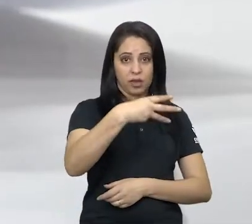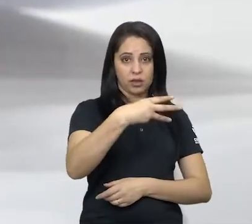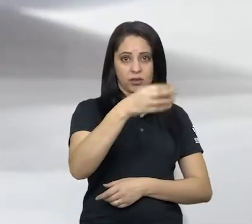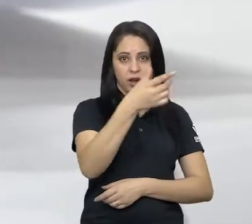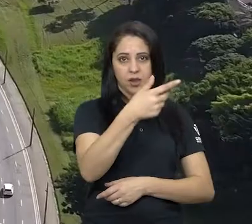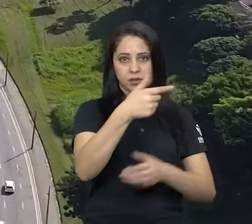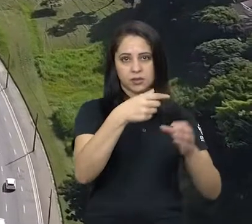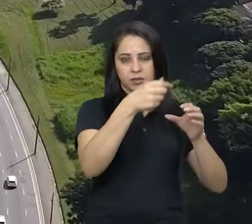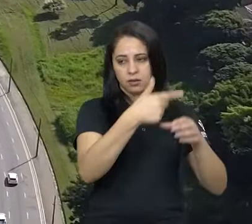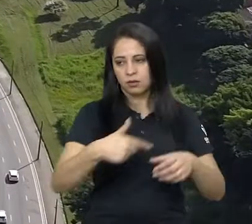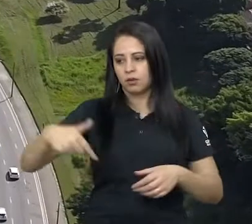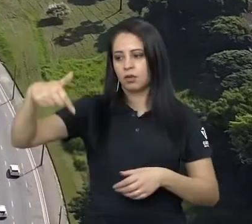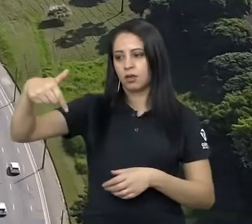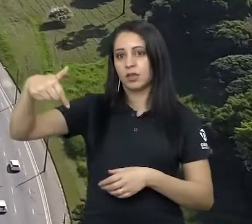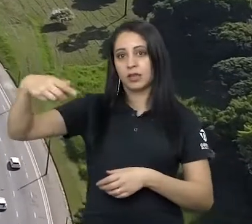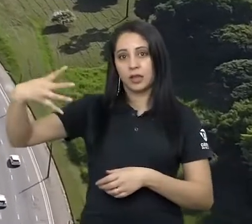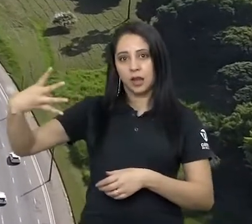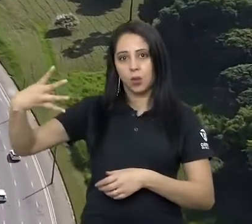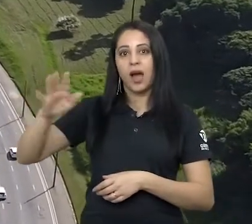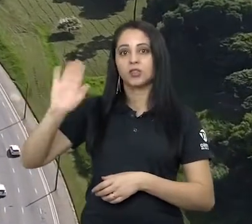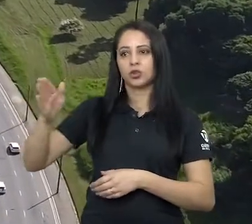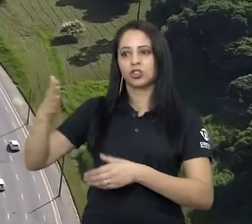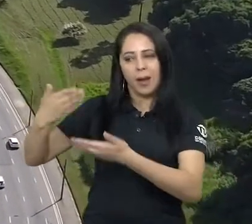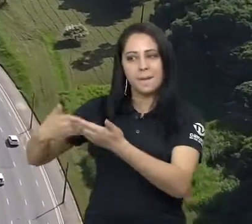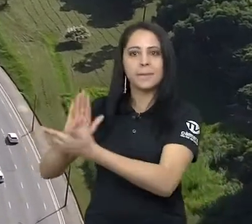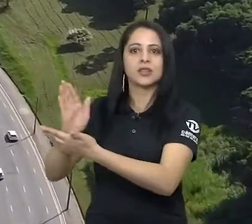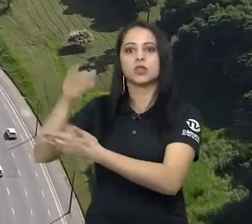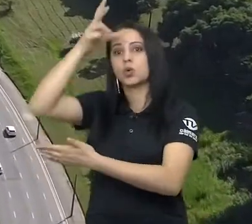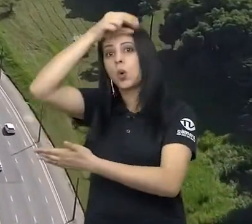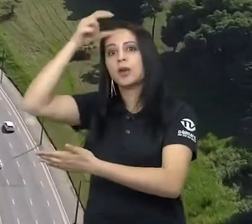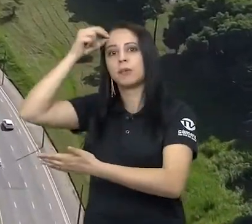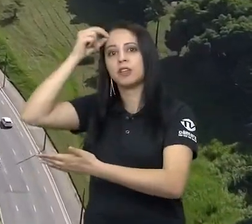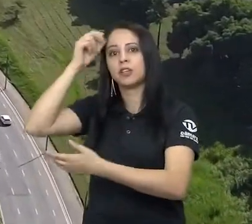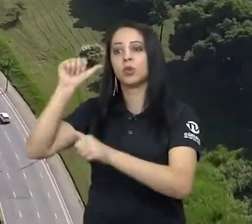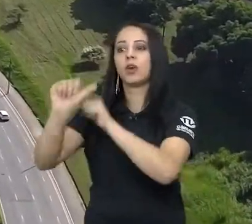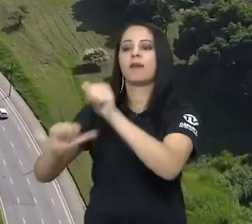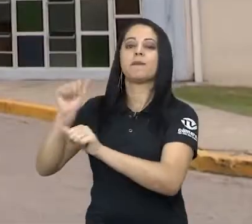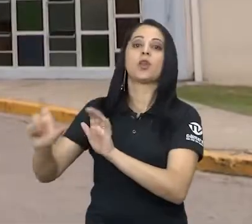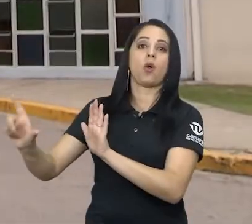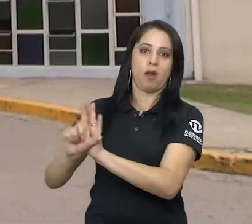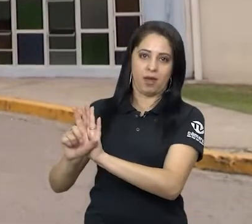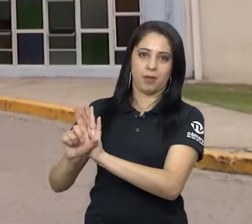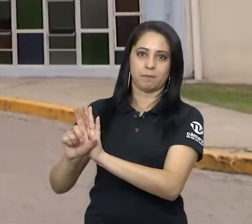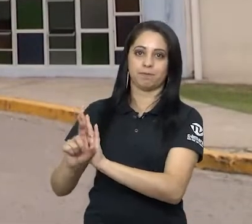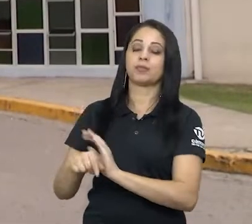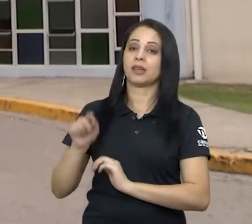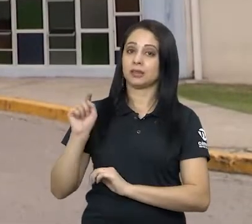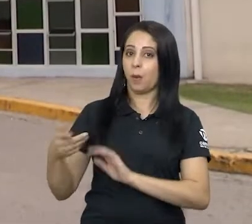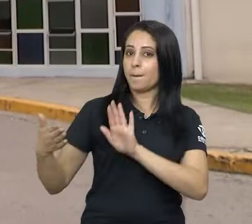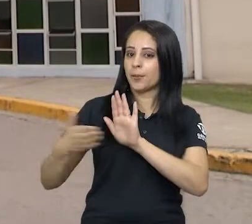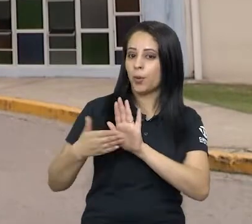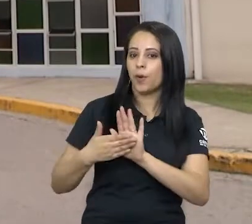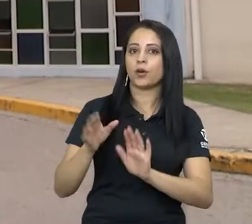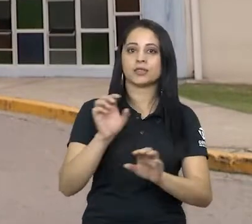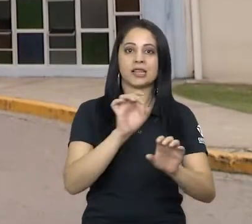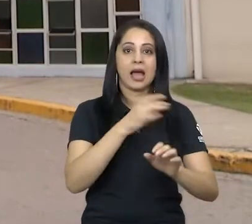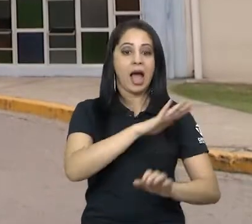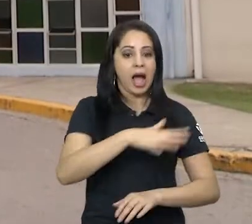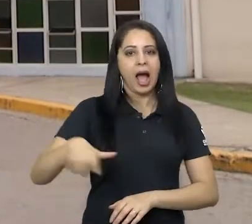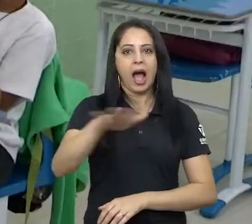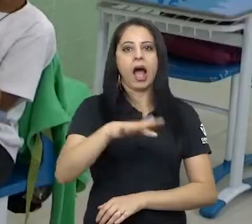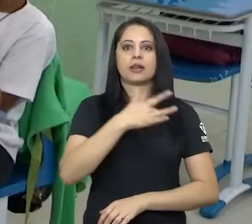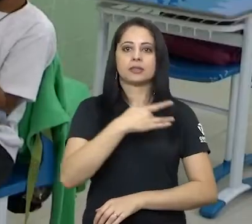74 já foram sancionados pela Prefeitura e se tornaram leis para a cidade. Entre as propostas estão temas na área